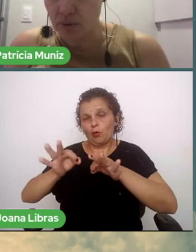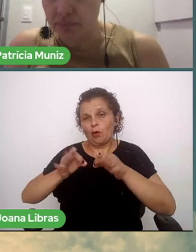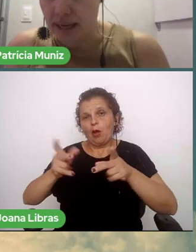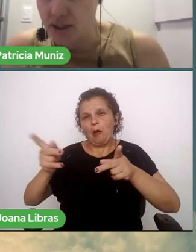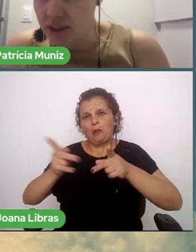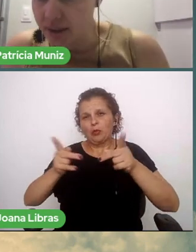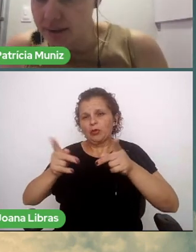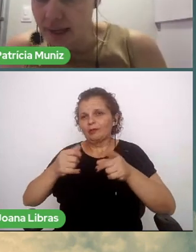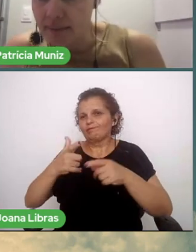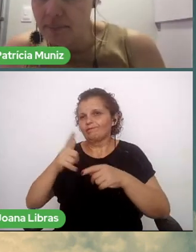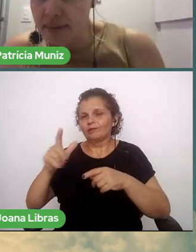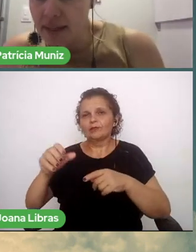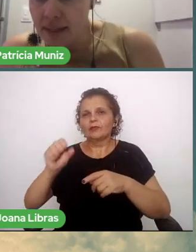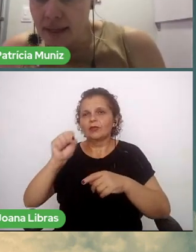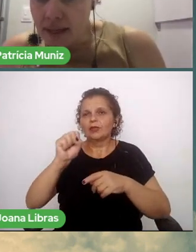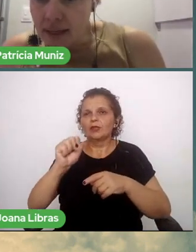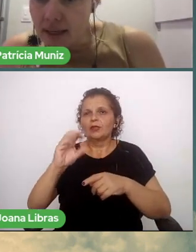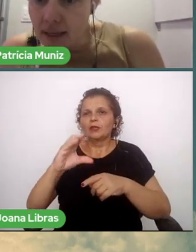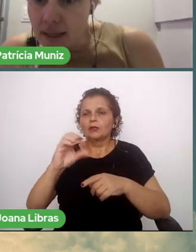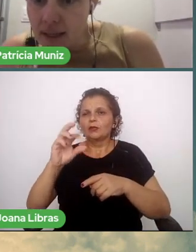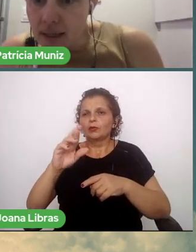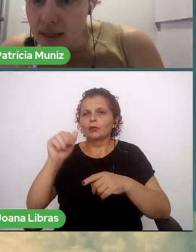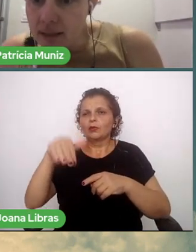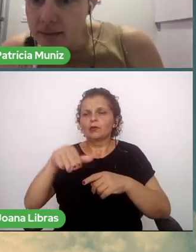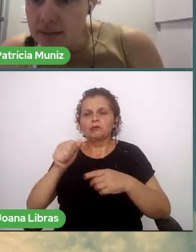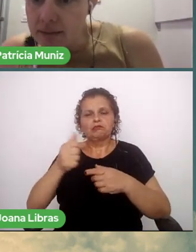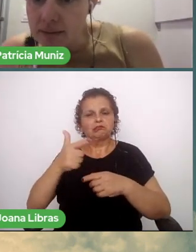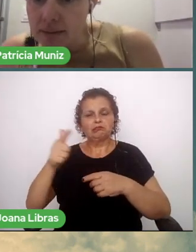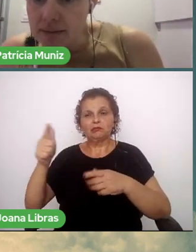nenhum Scrum Master, tá?